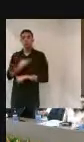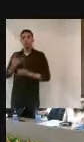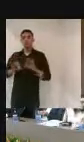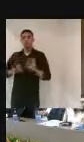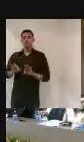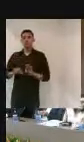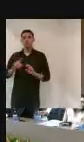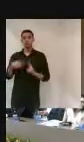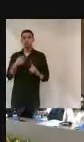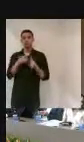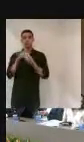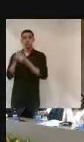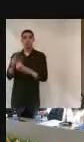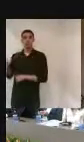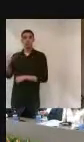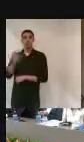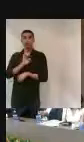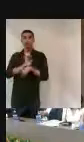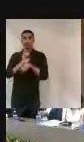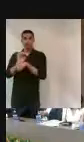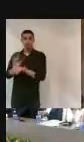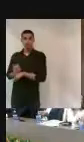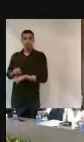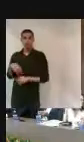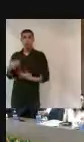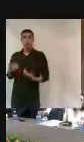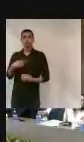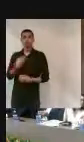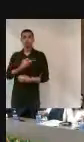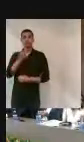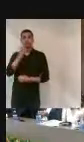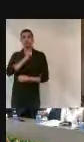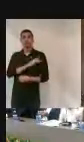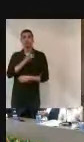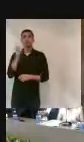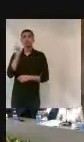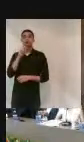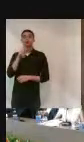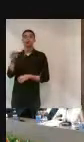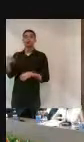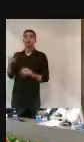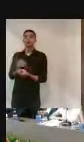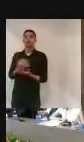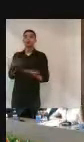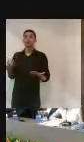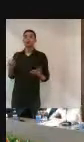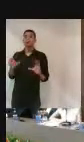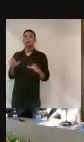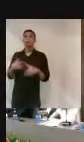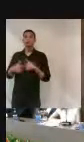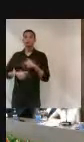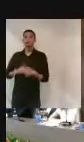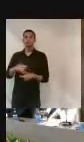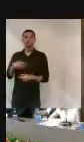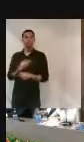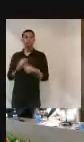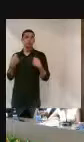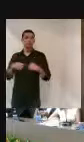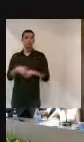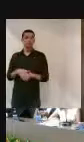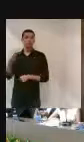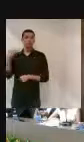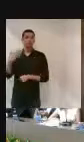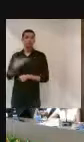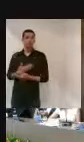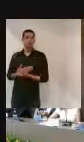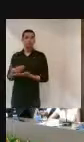consegue fazer uma prospecção de quantas cooperativas por estado nós precisamos. Elas, quando a gente começou, 95% das